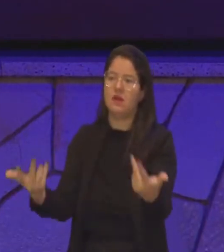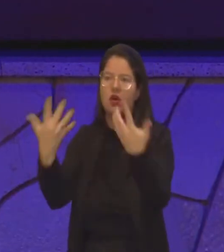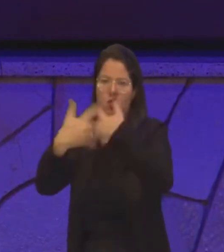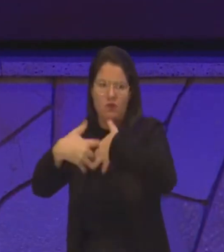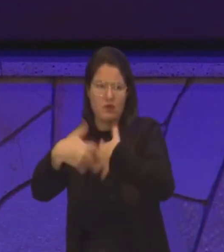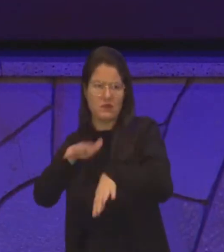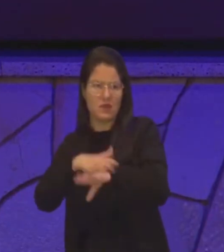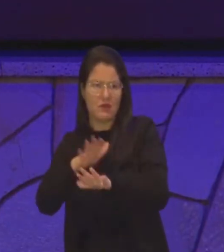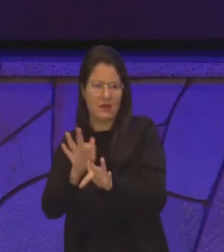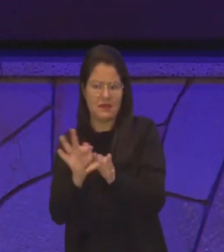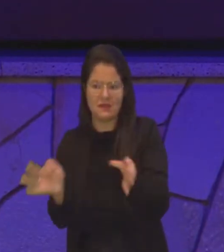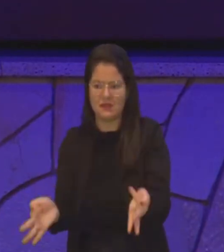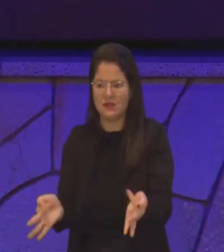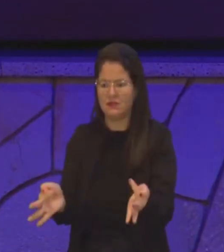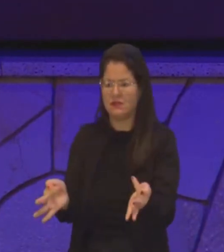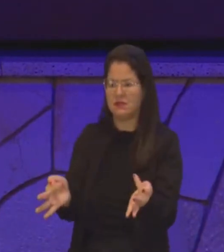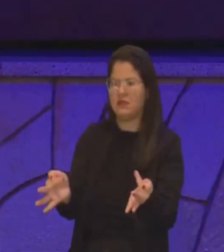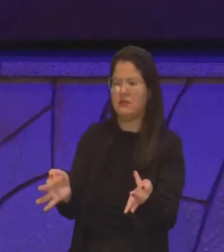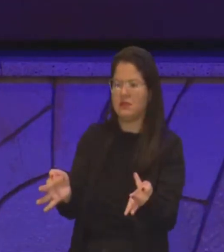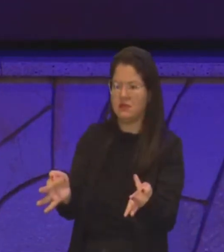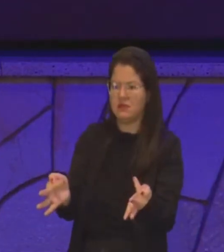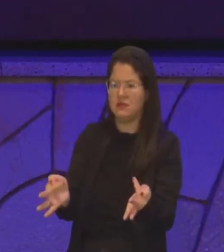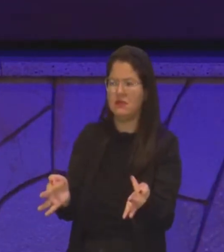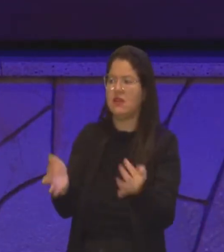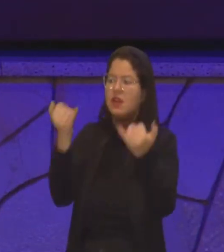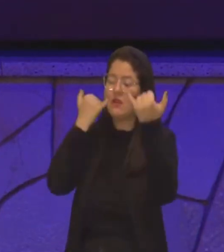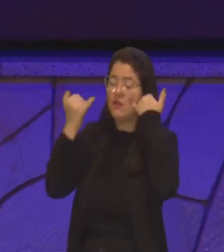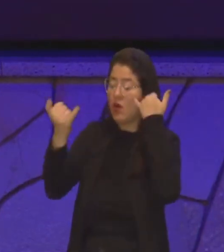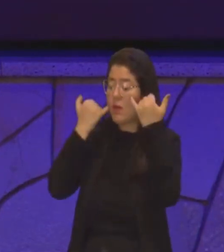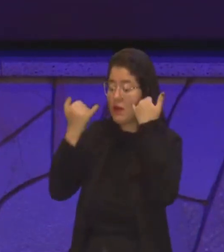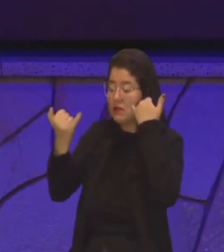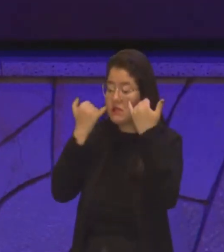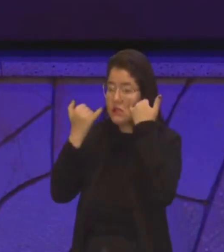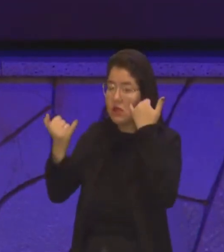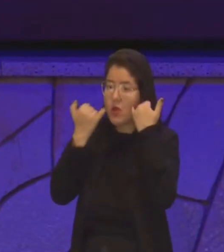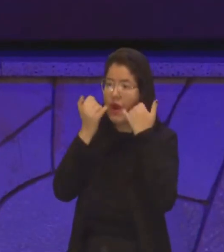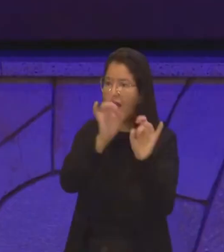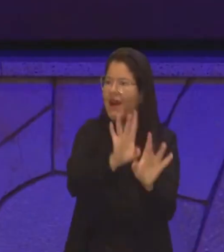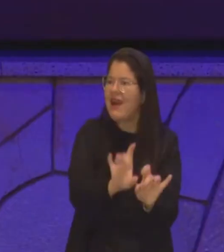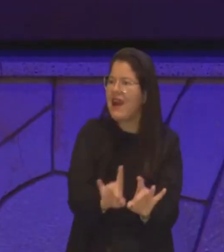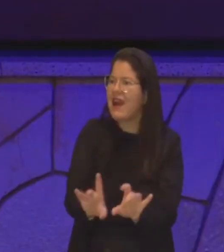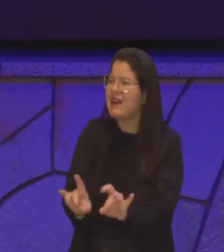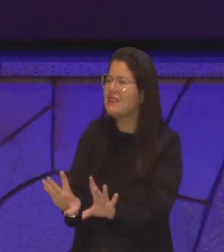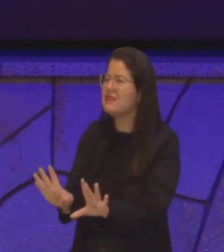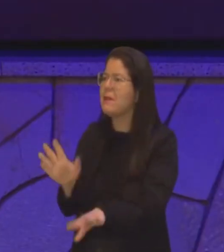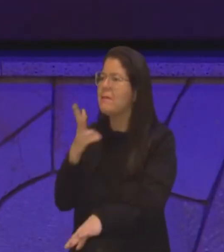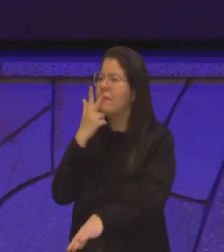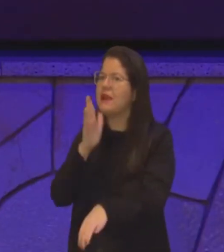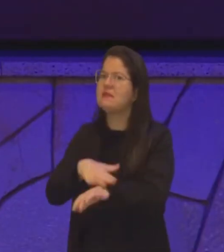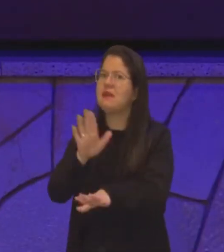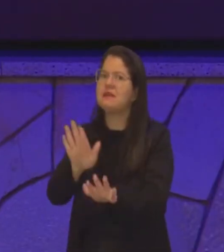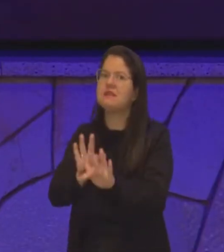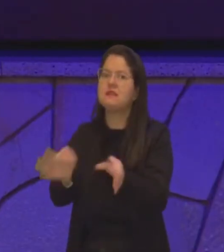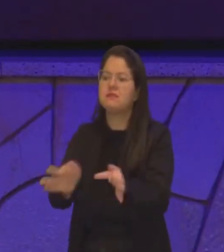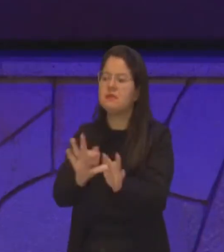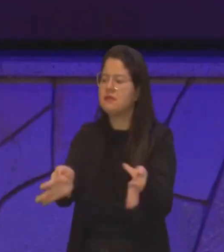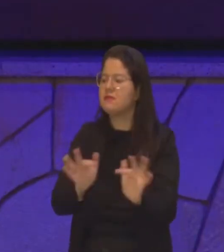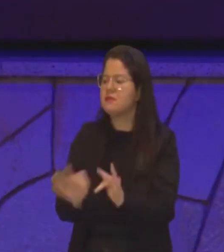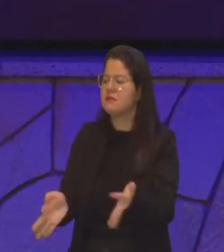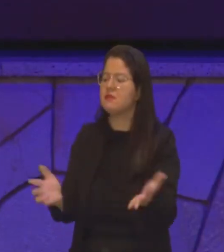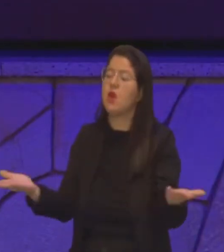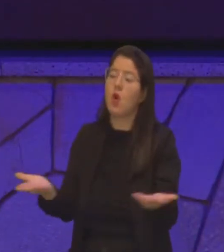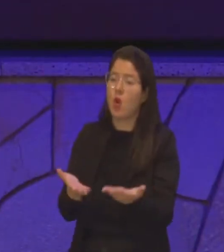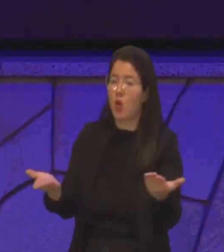Funcionalidades, botões, informações, a cada dia sendo simplificado. E a igreja,